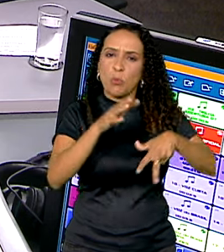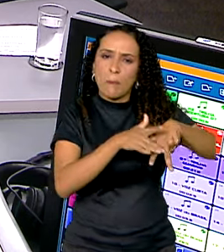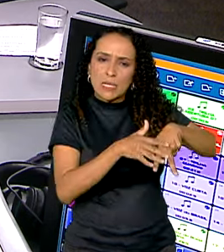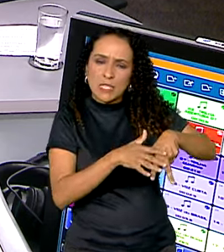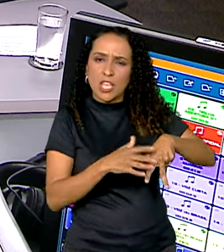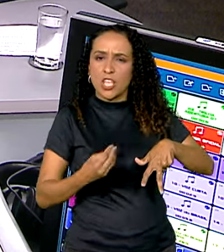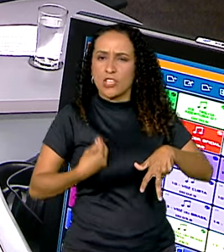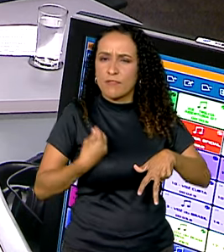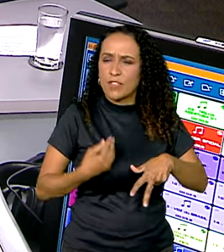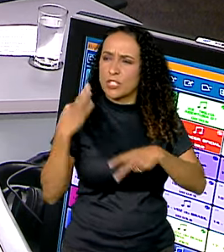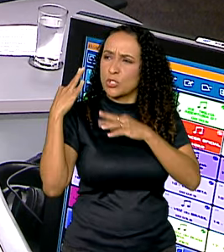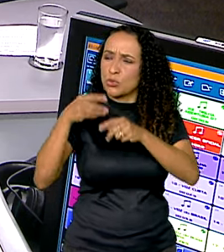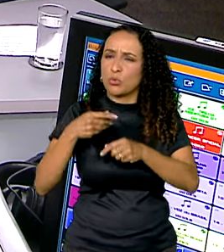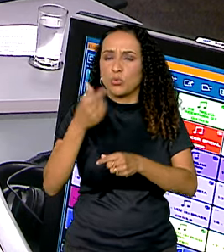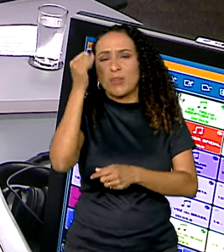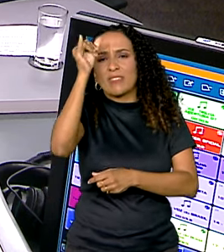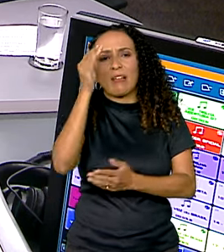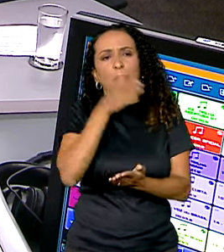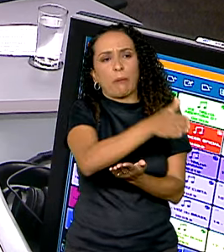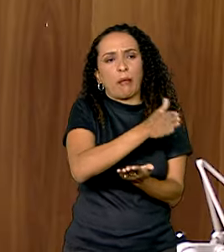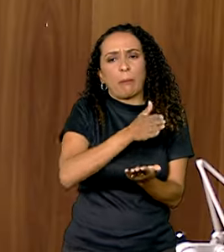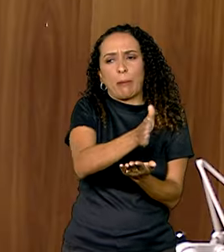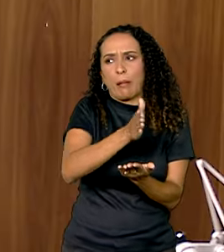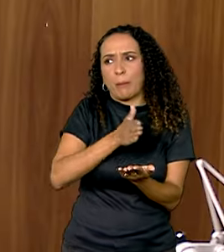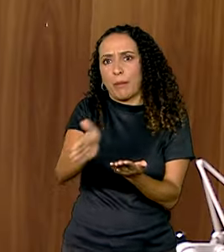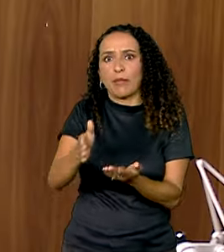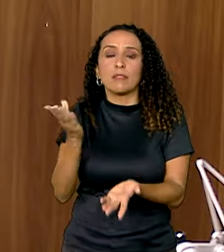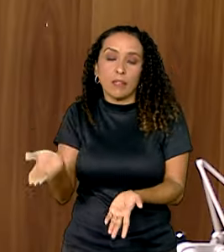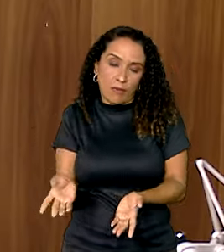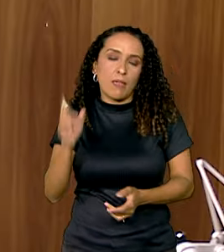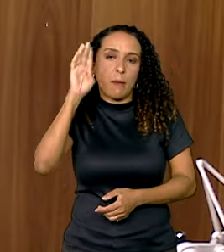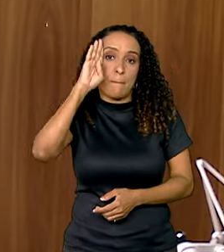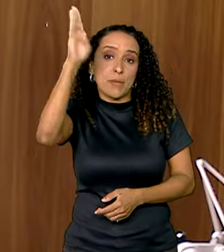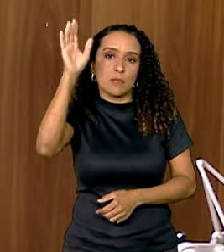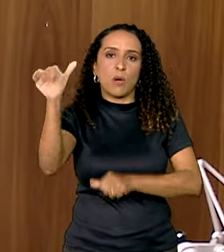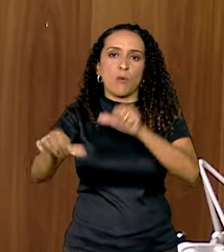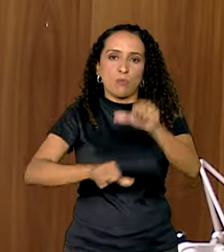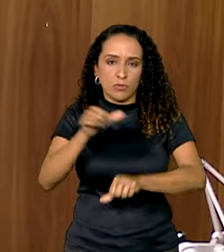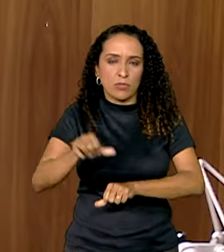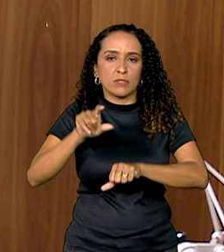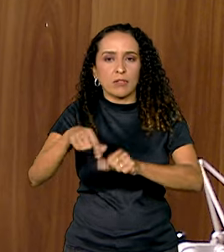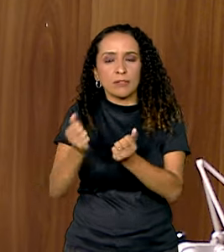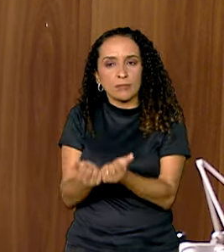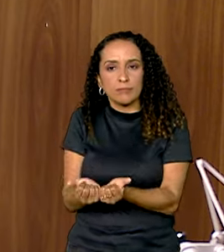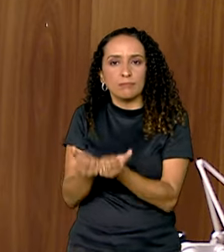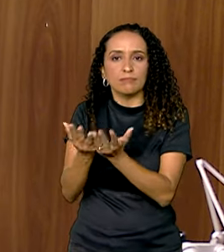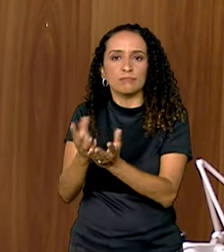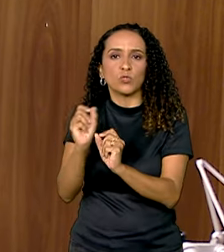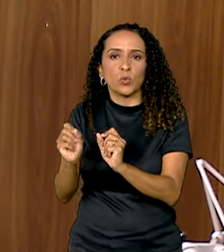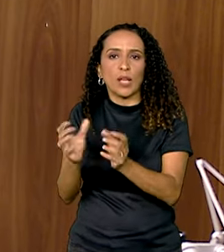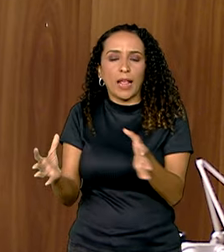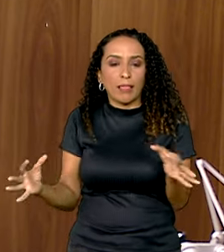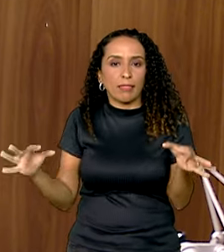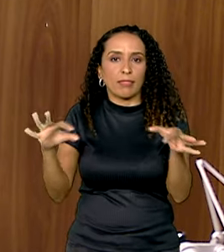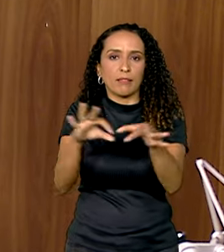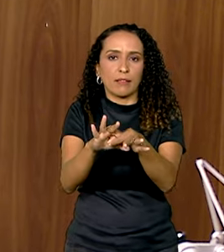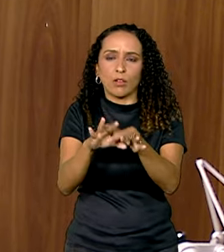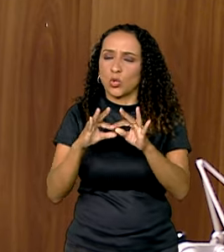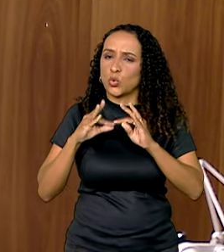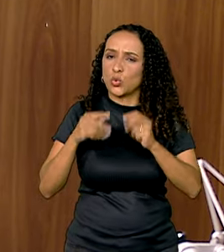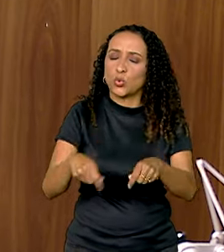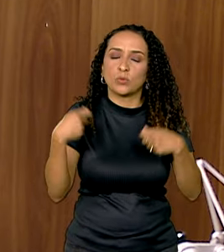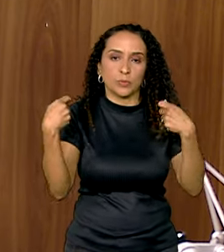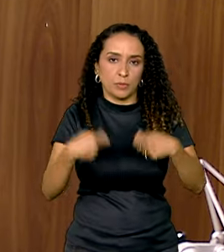ir a vários lugares. A principal mudança, então, é ofertar de maneira integrada tudo o que